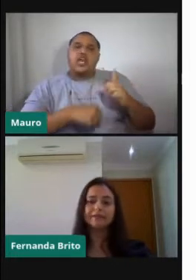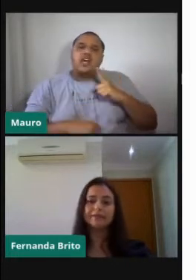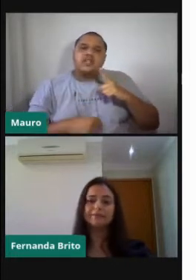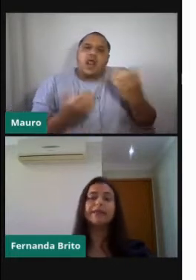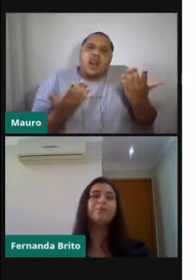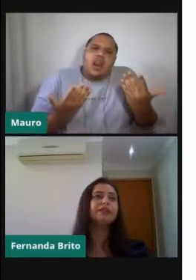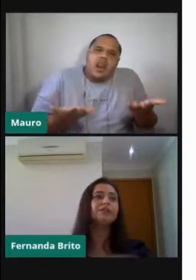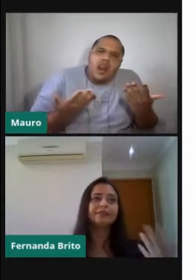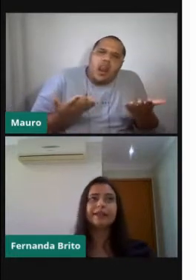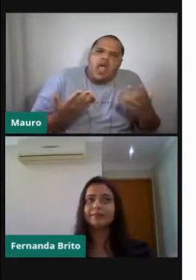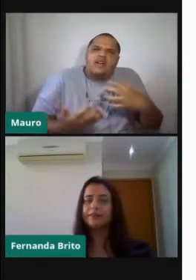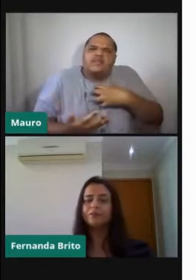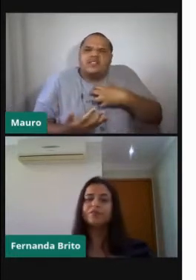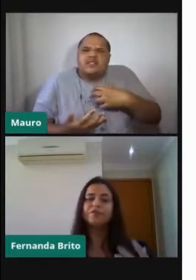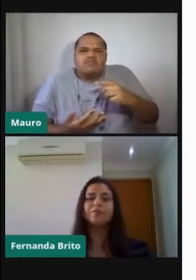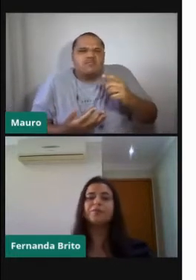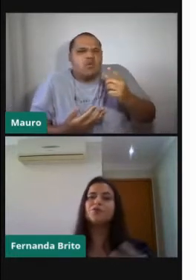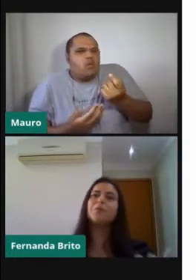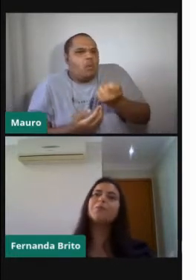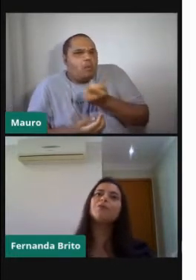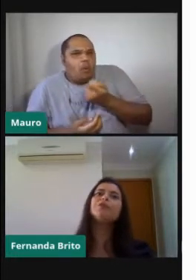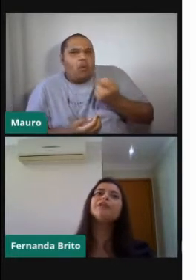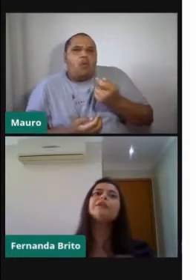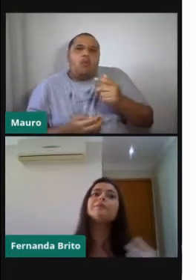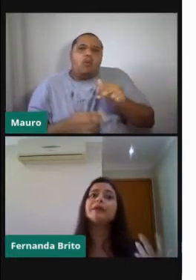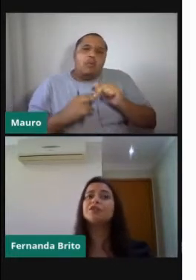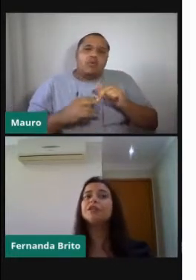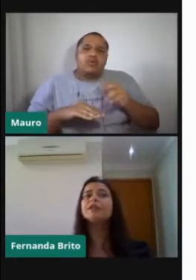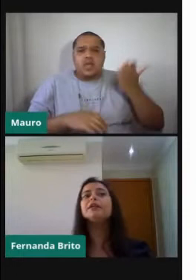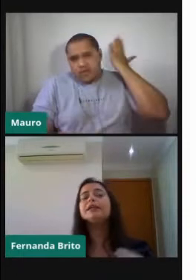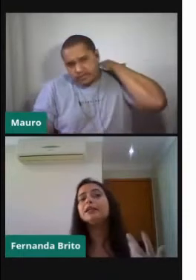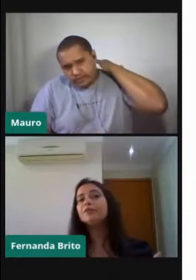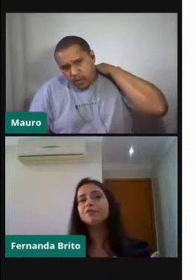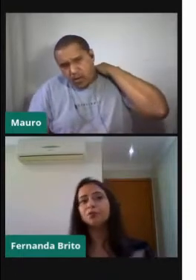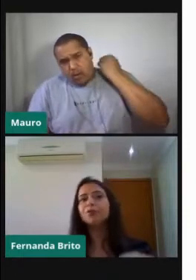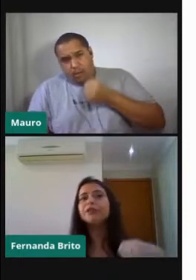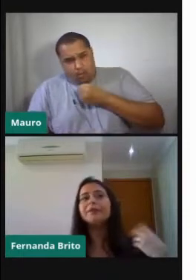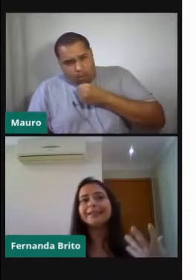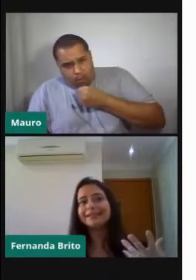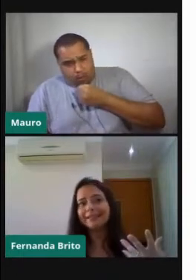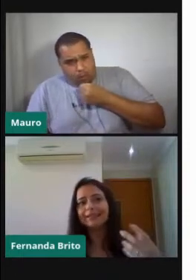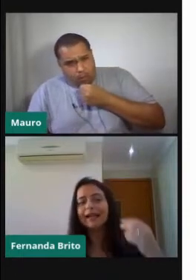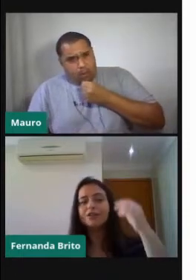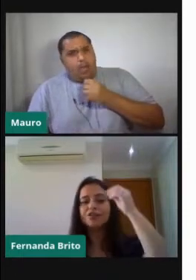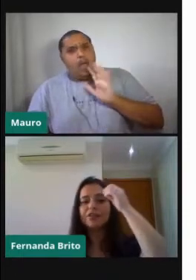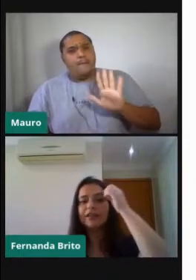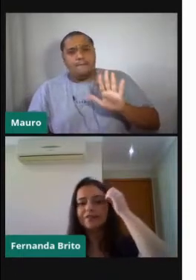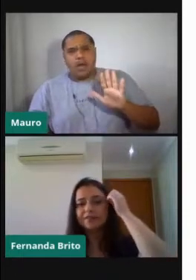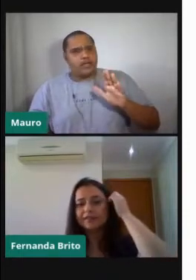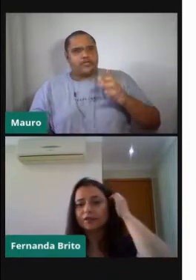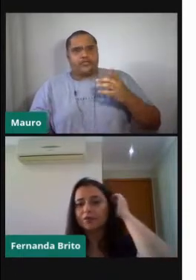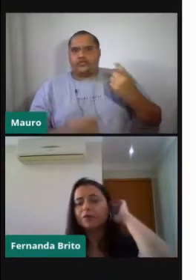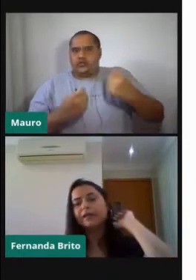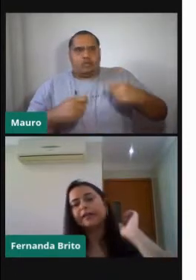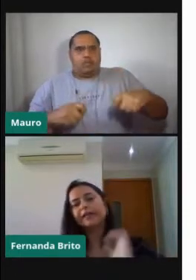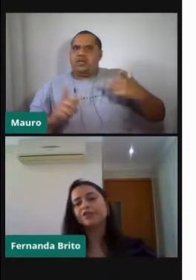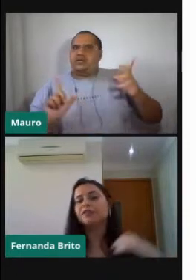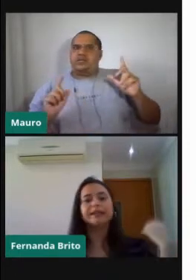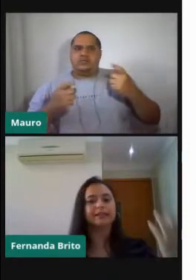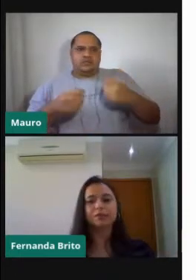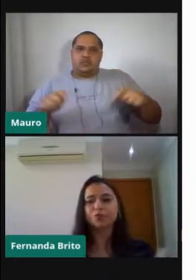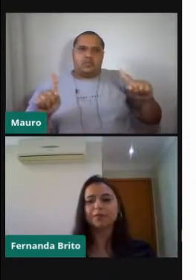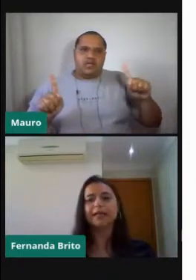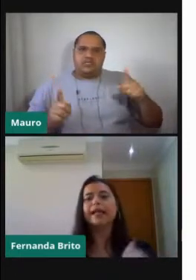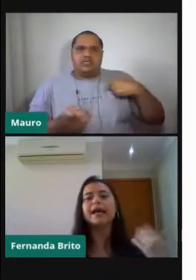da doença, né, podendo até ter o desenvolvimento de uma pneumonia, mas que não evolui, não há necessidade de intervenção,